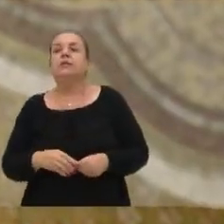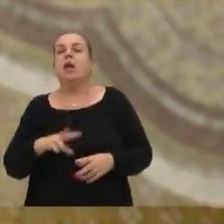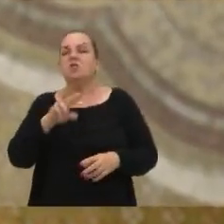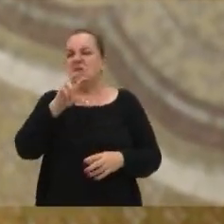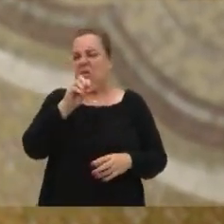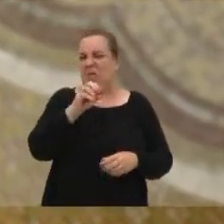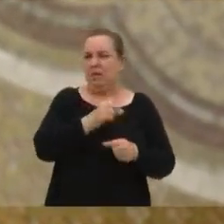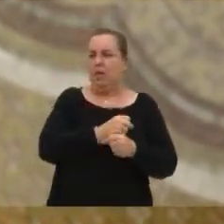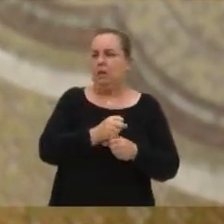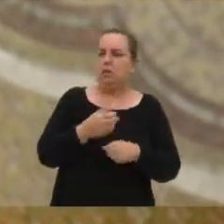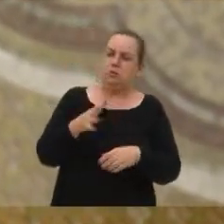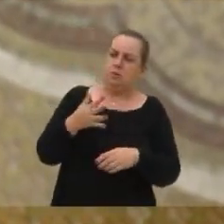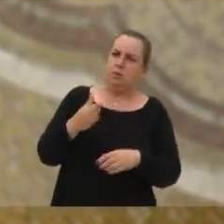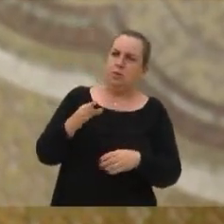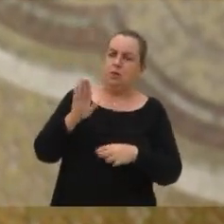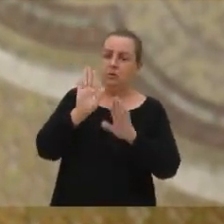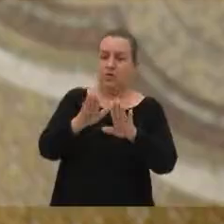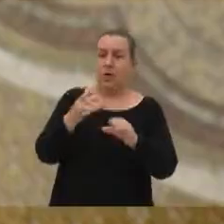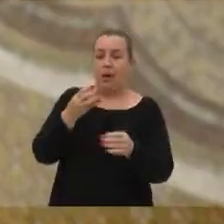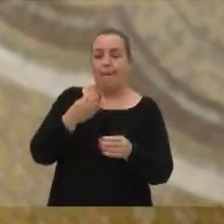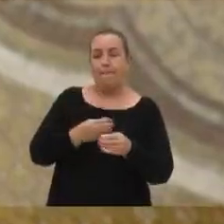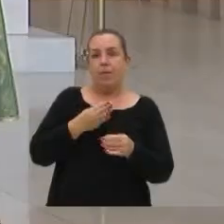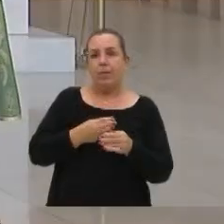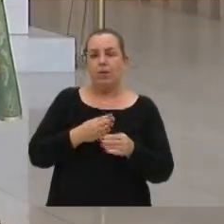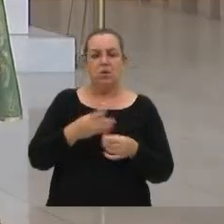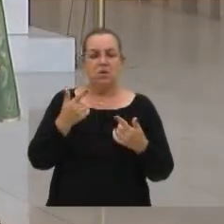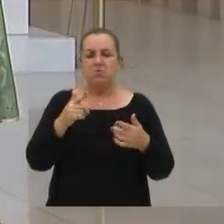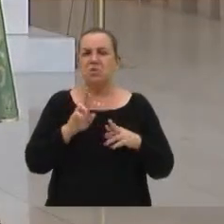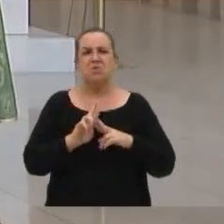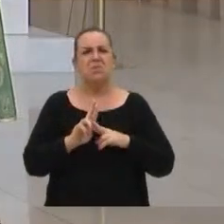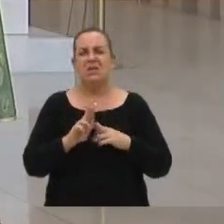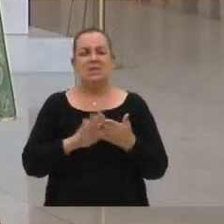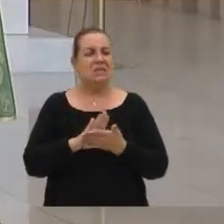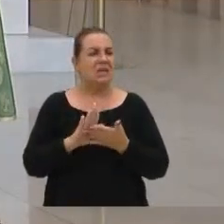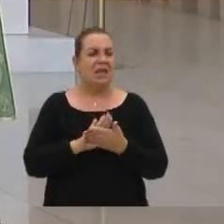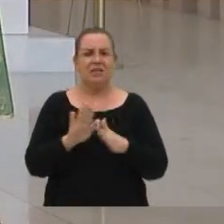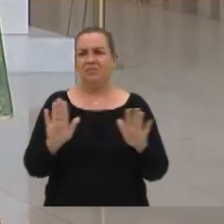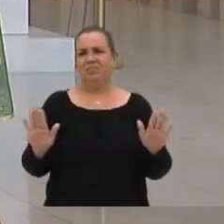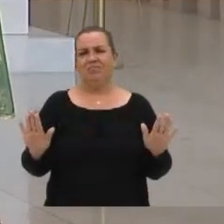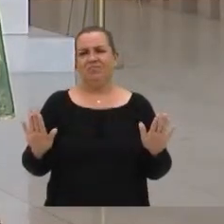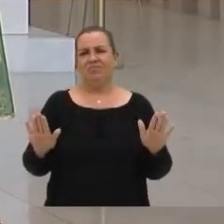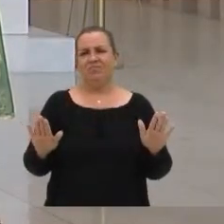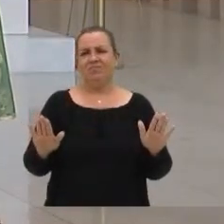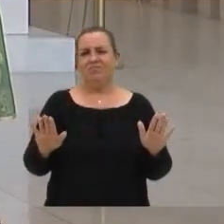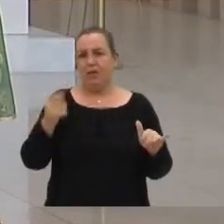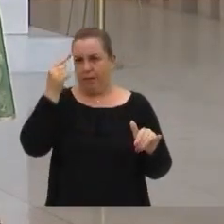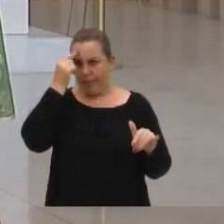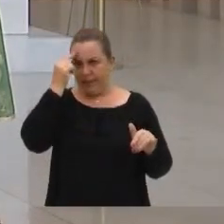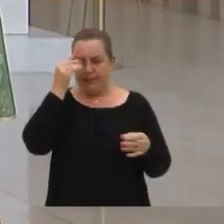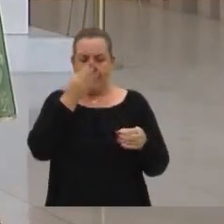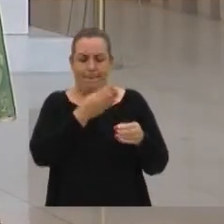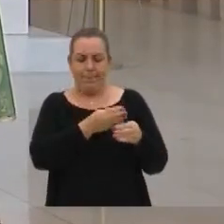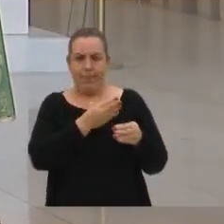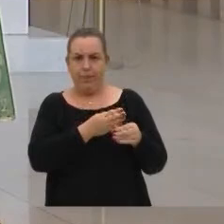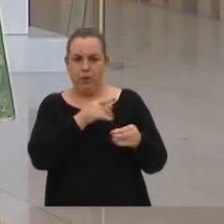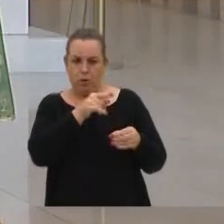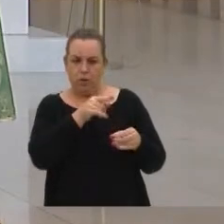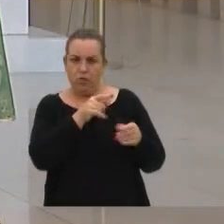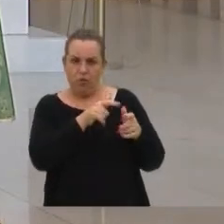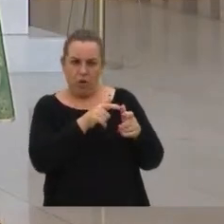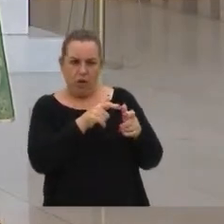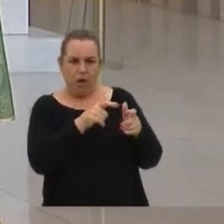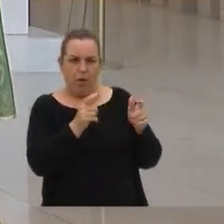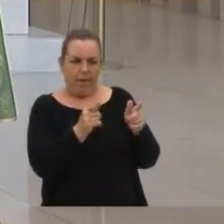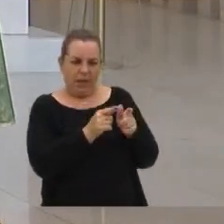50 anos ficaram na Babilônia. Eles já não tinham mais esperança. Não pense que a Babilônia foi um império pequeno,